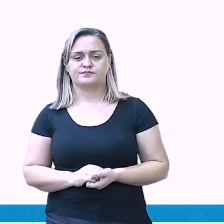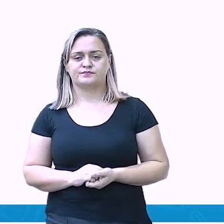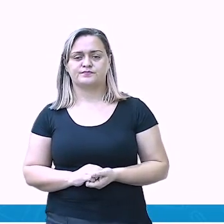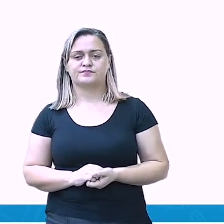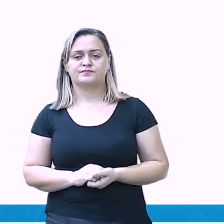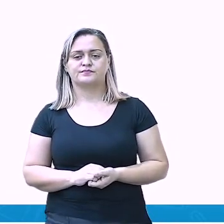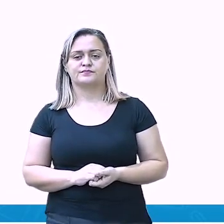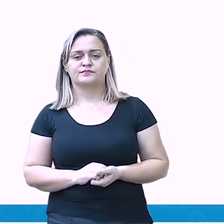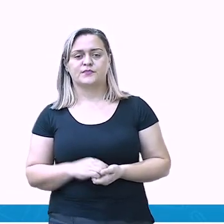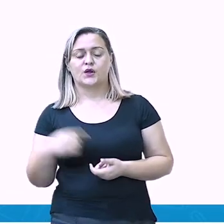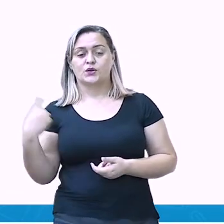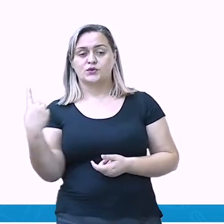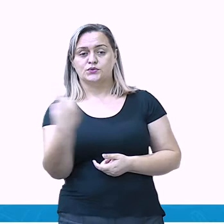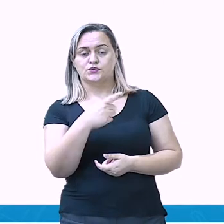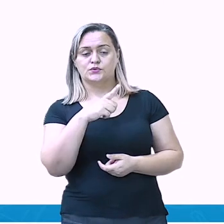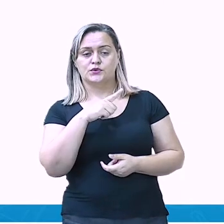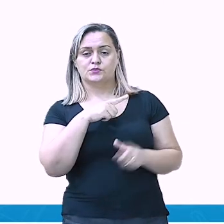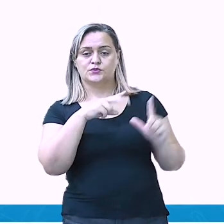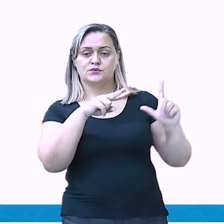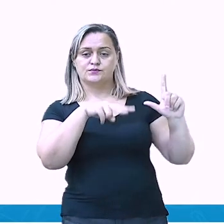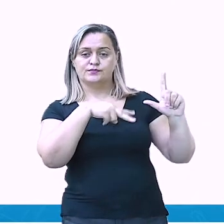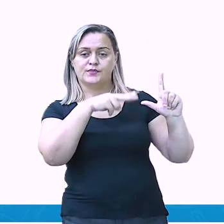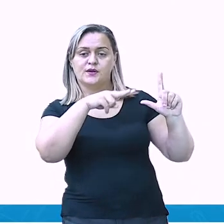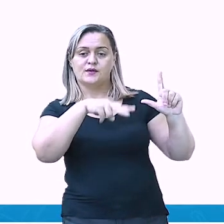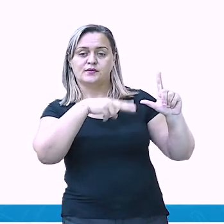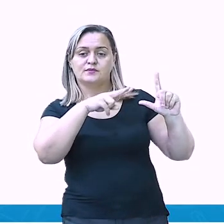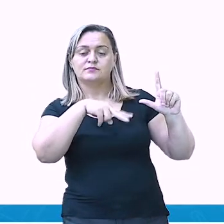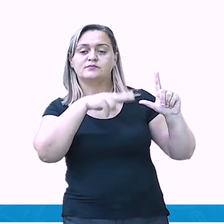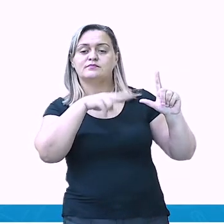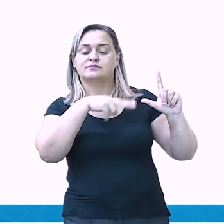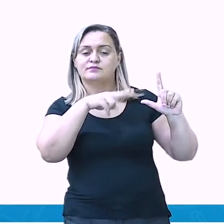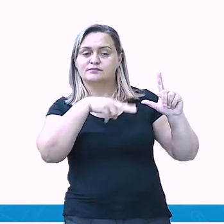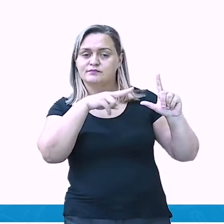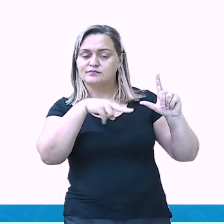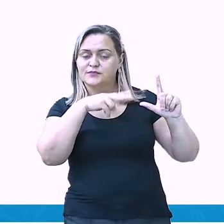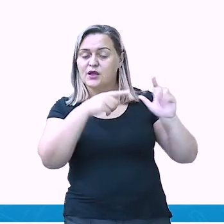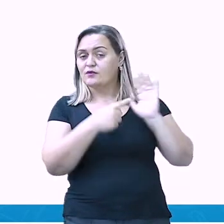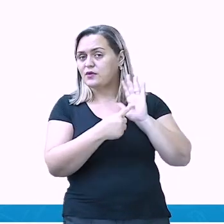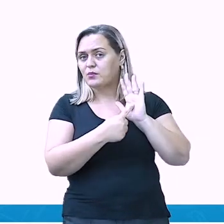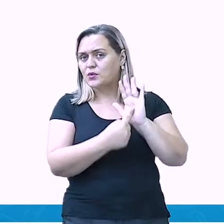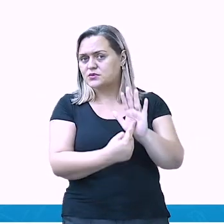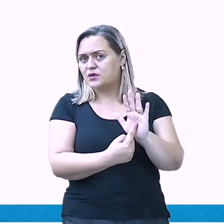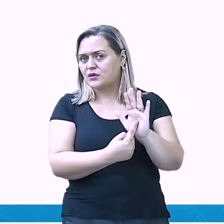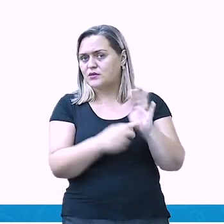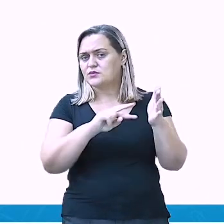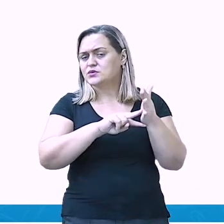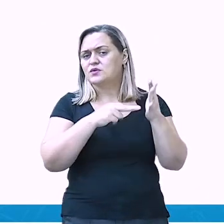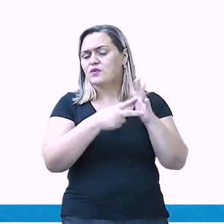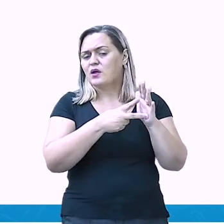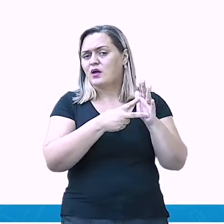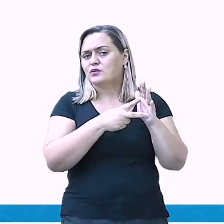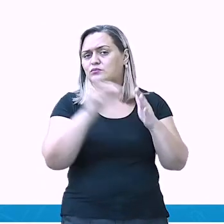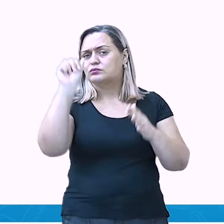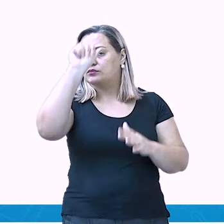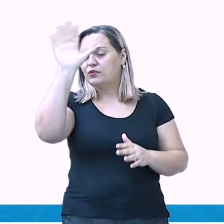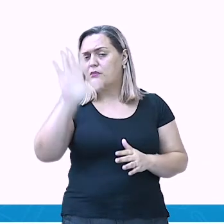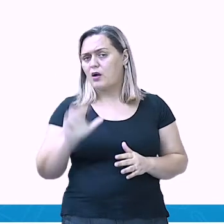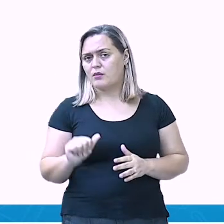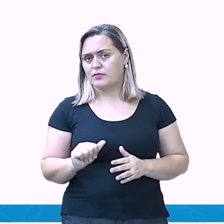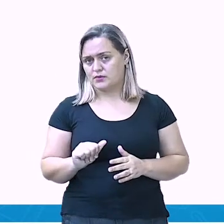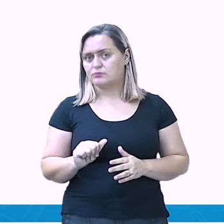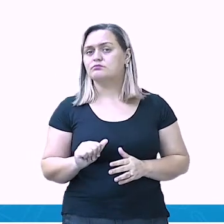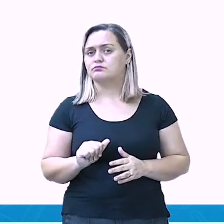temos a legenda, que vai me dizer o significado desse mapa. Por exemplo,